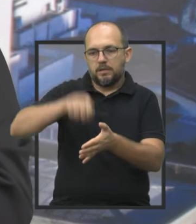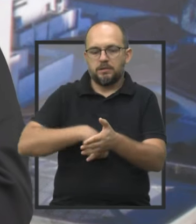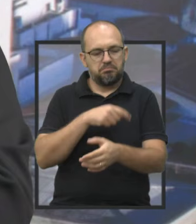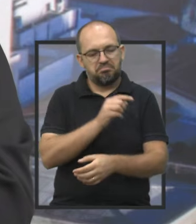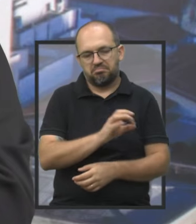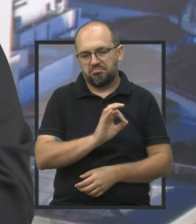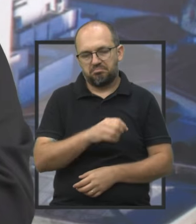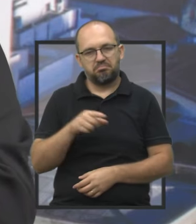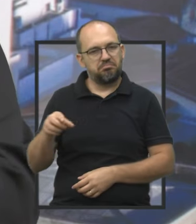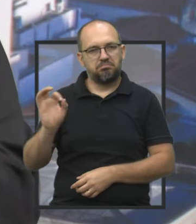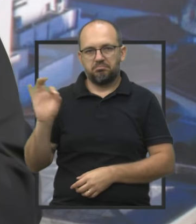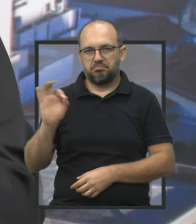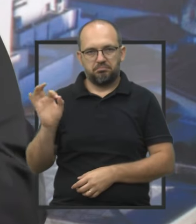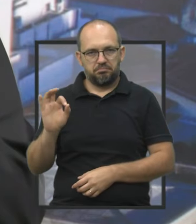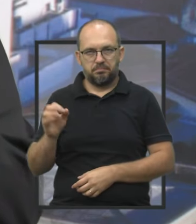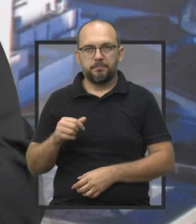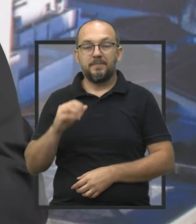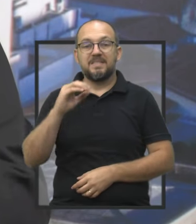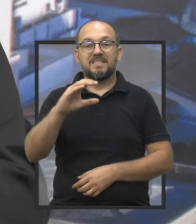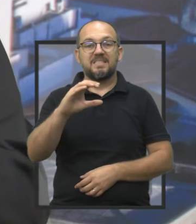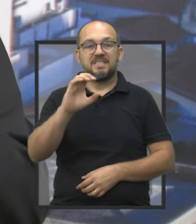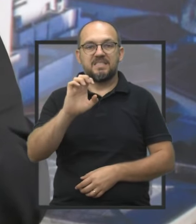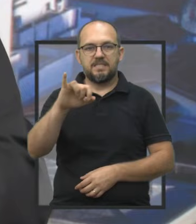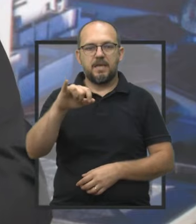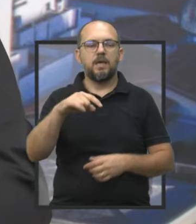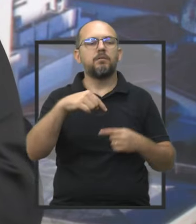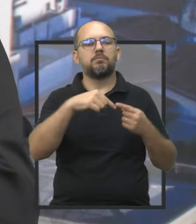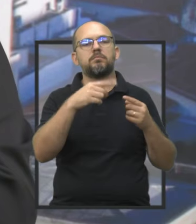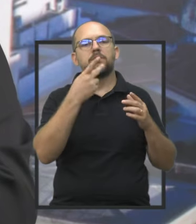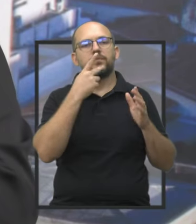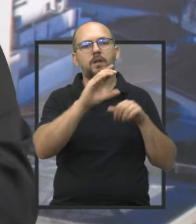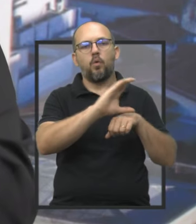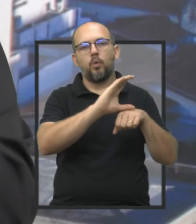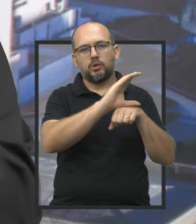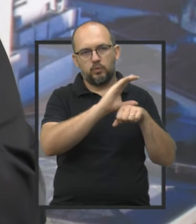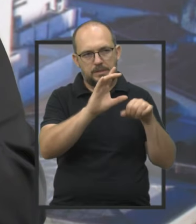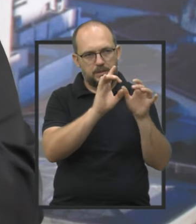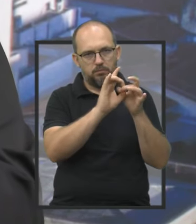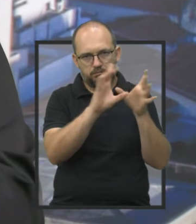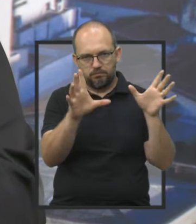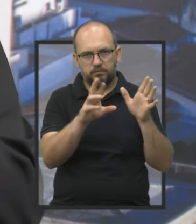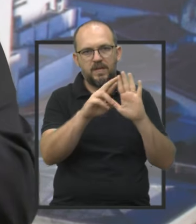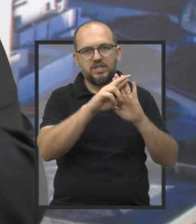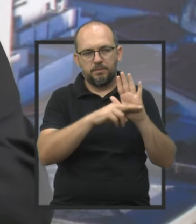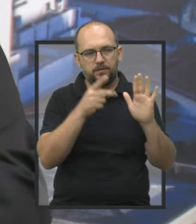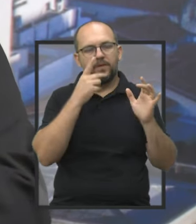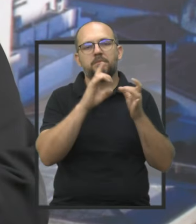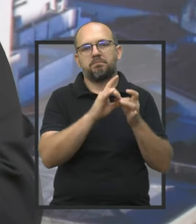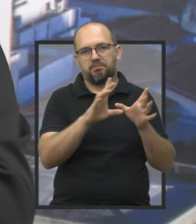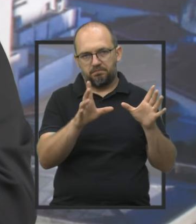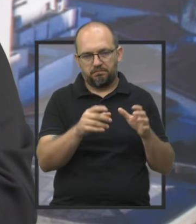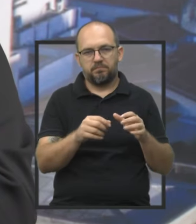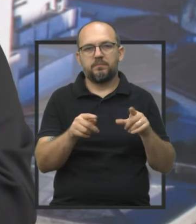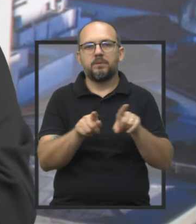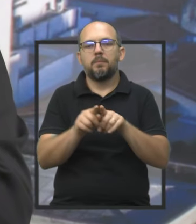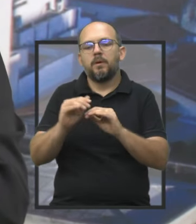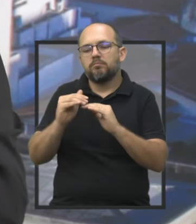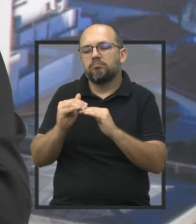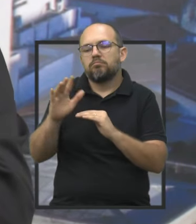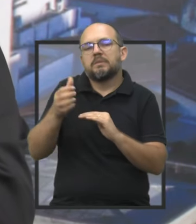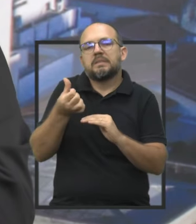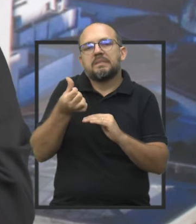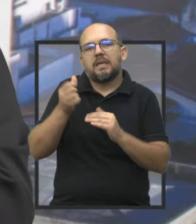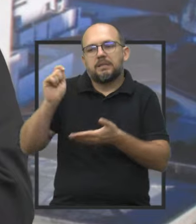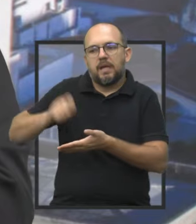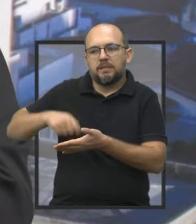6. A SEI é um instrumento constitucionalmente previsto, regimentalmente previsto, é um instrumento de minoria, onde bastam 6